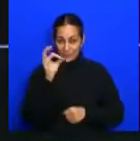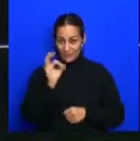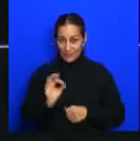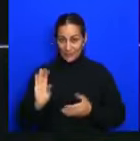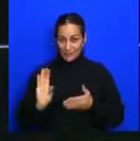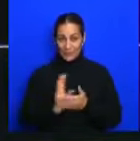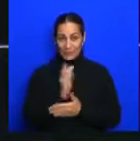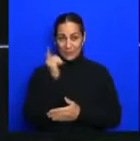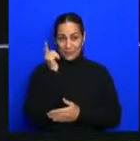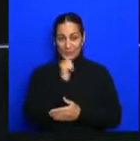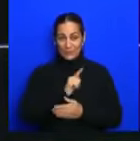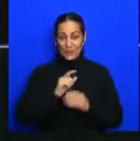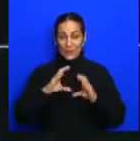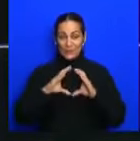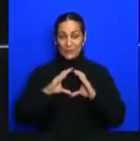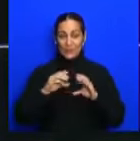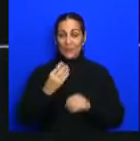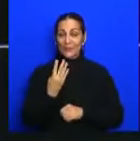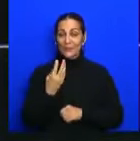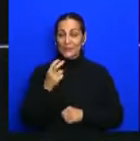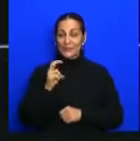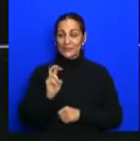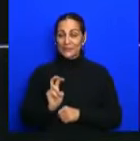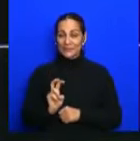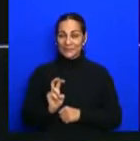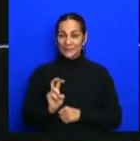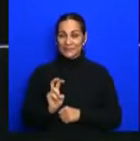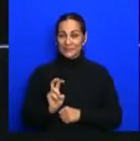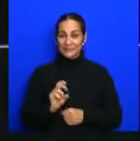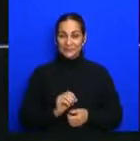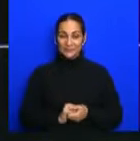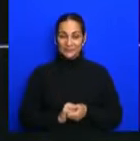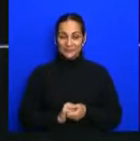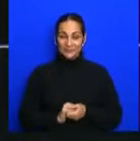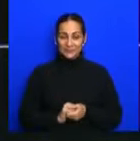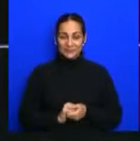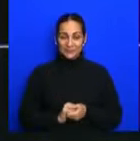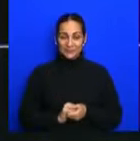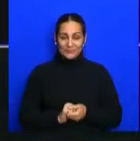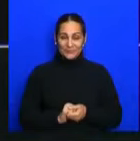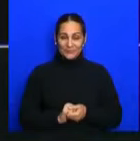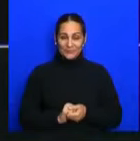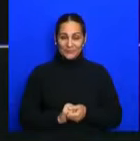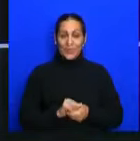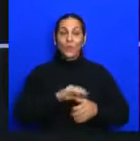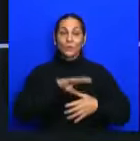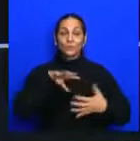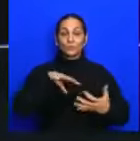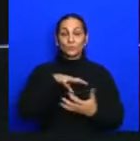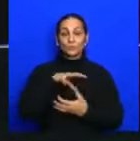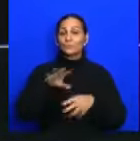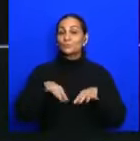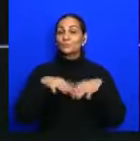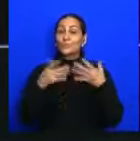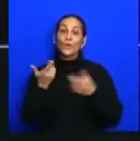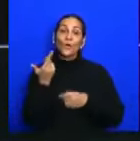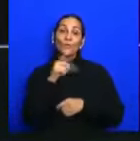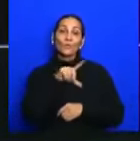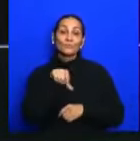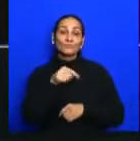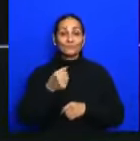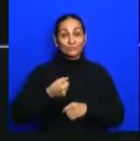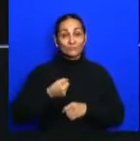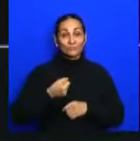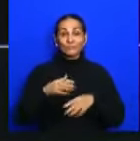números. Mais uma bola sorteada, 45, bola 45. Globo girando, qual será o próximo